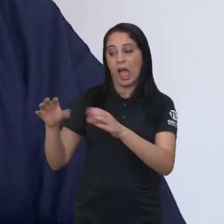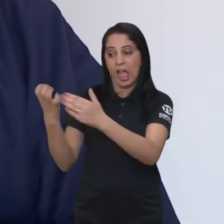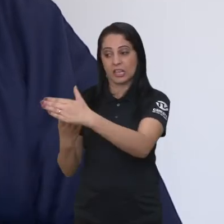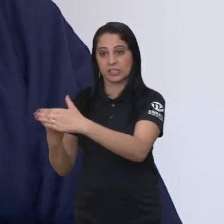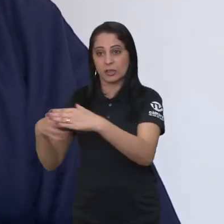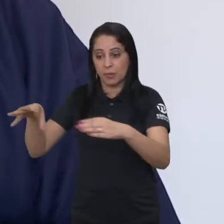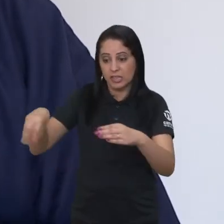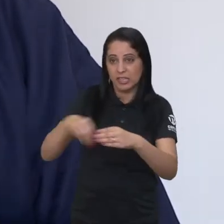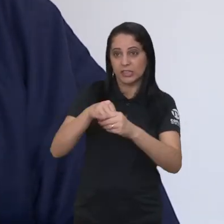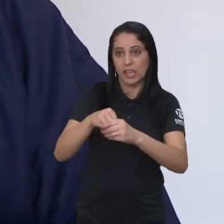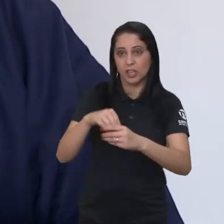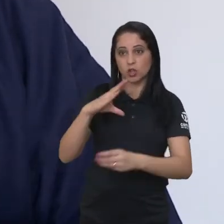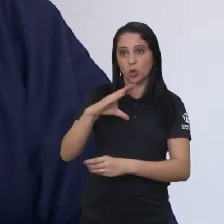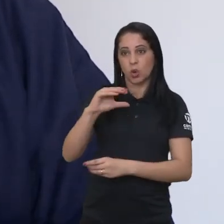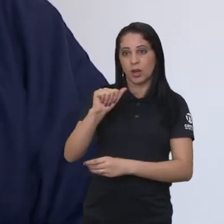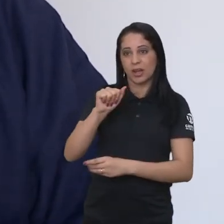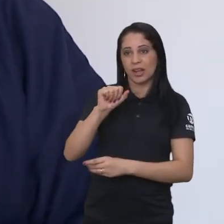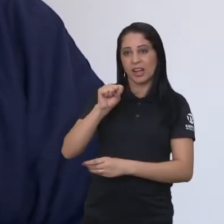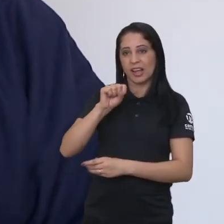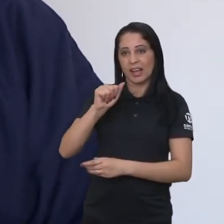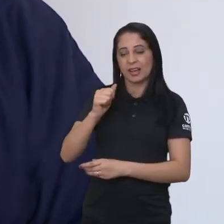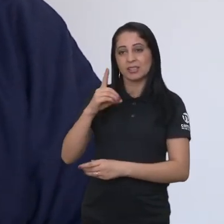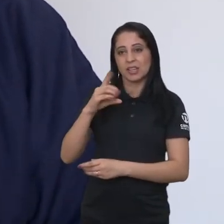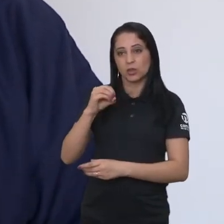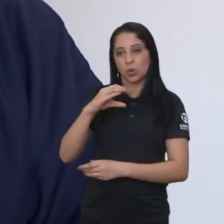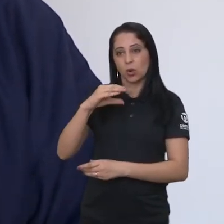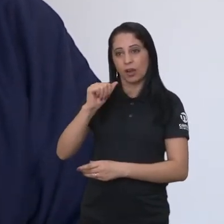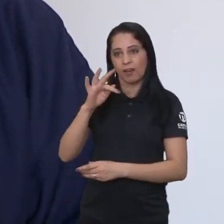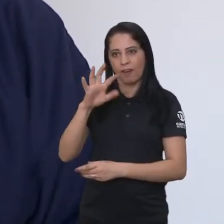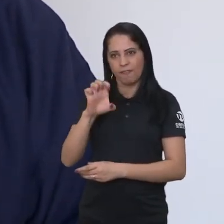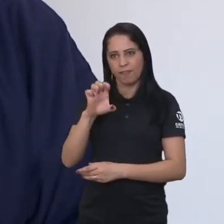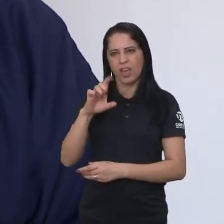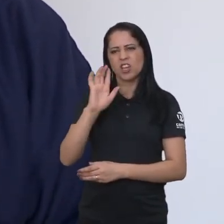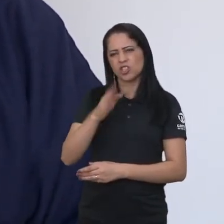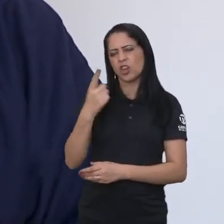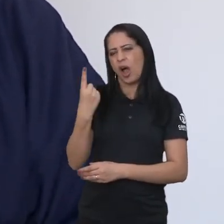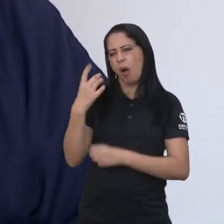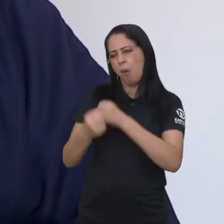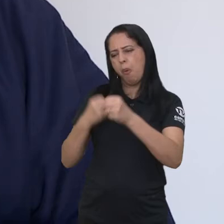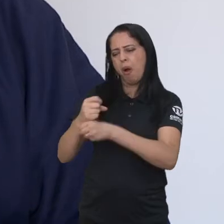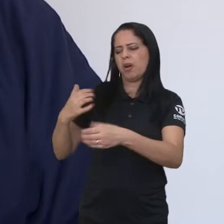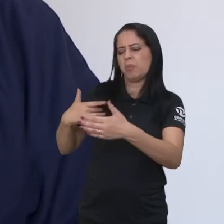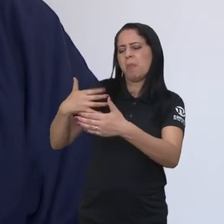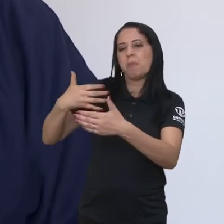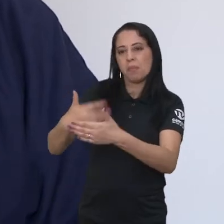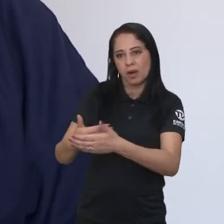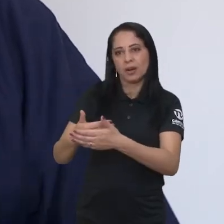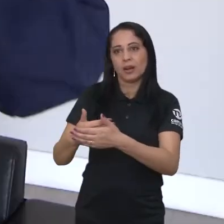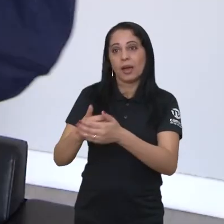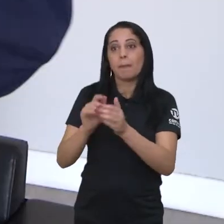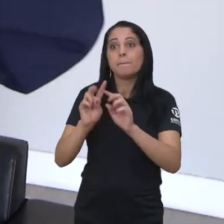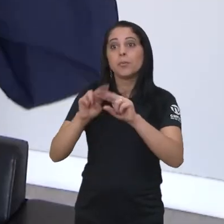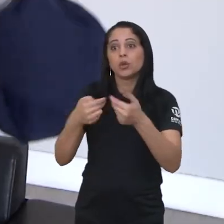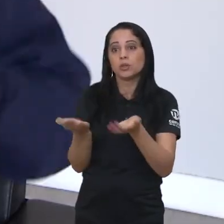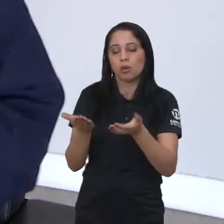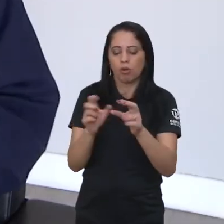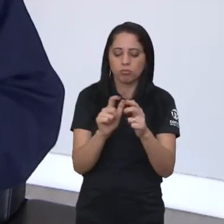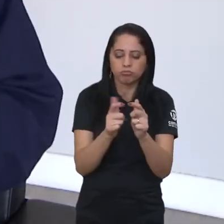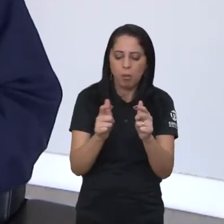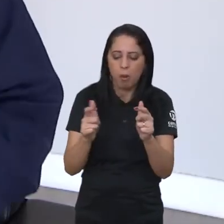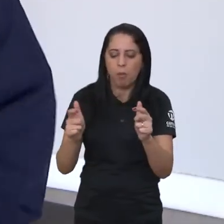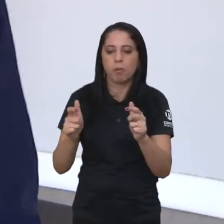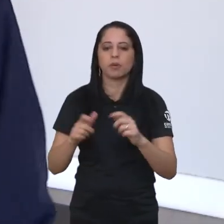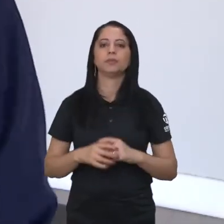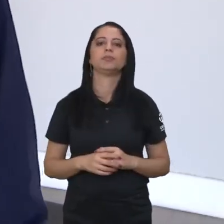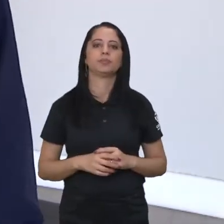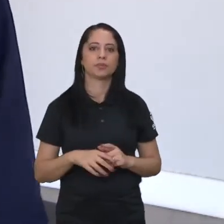Então, desde esse momento, né, já deve ter 1 ano e meio, mais ou menos, talvez 2 anos, isso vem crescendo. Alberto Mano